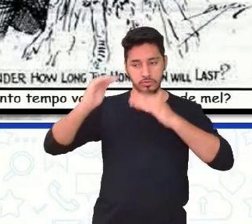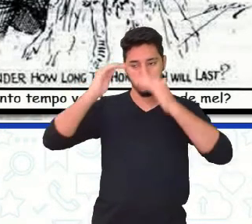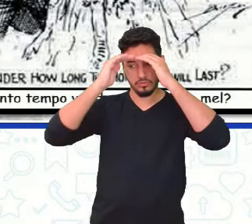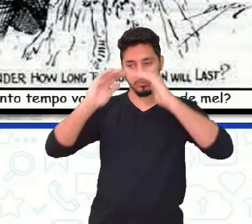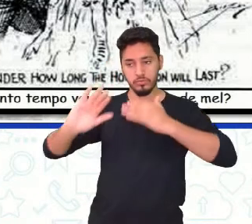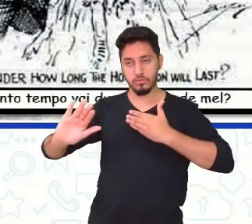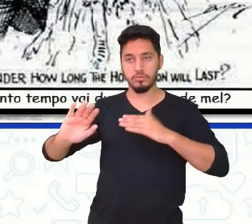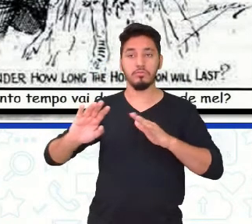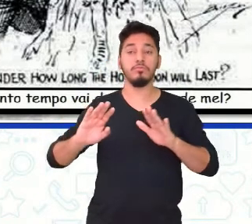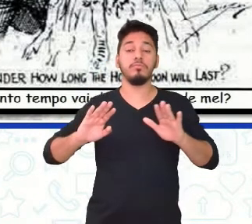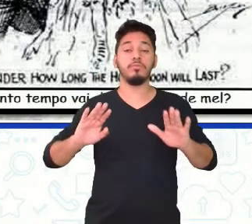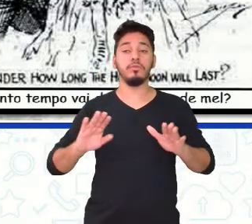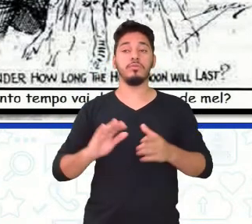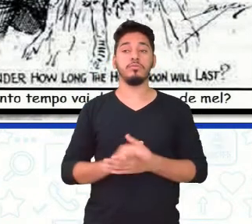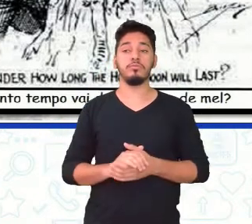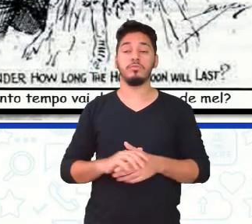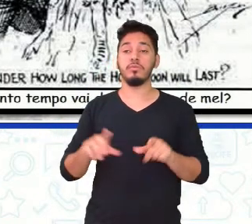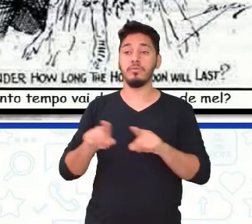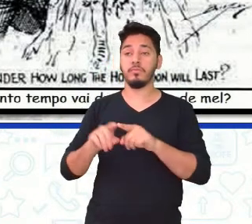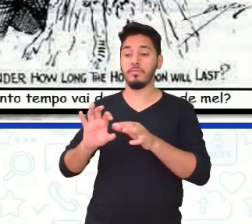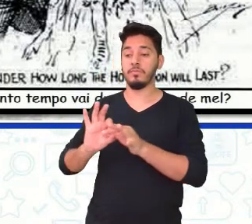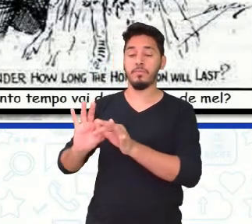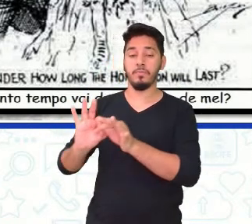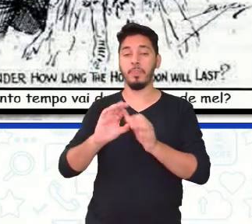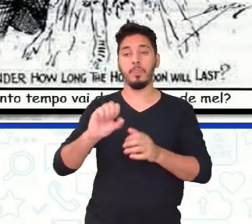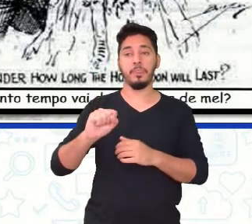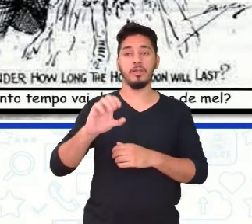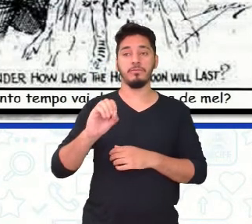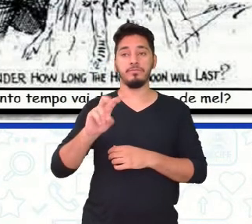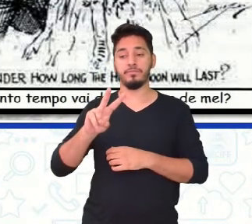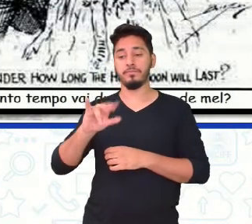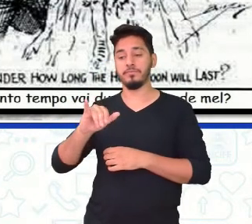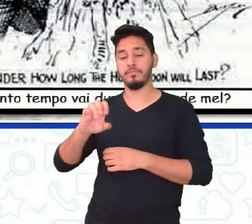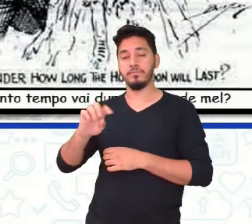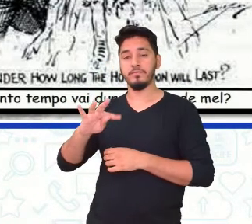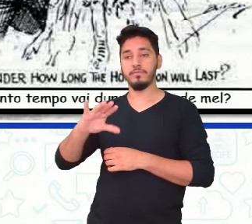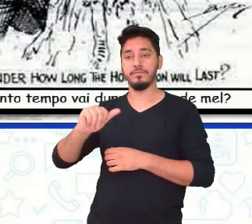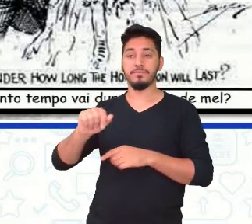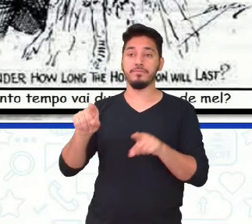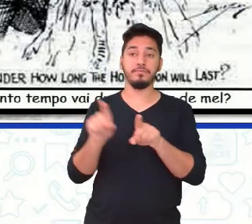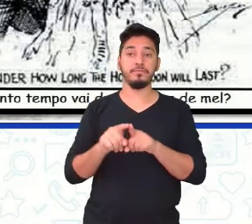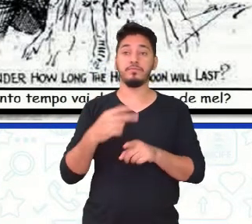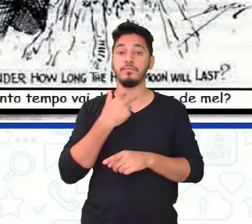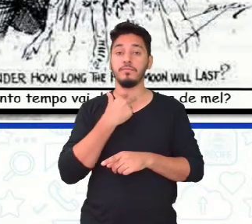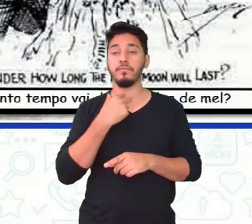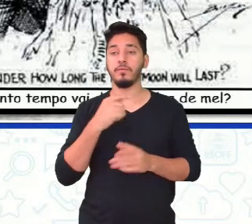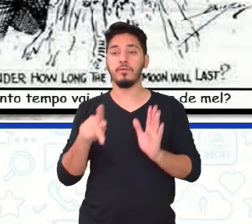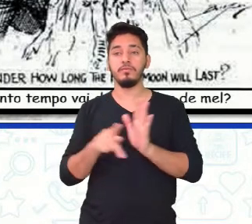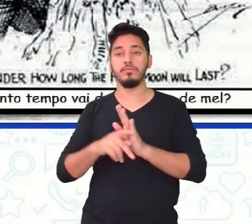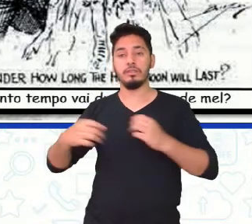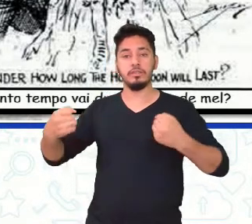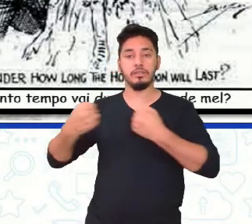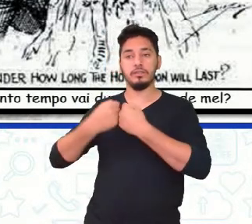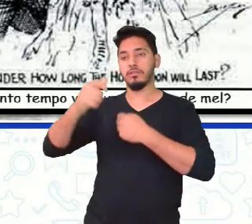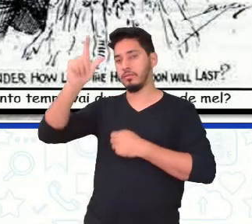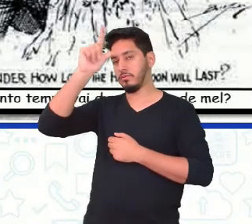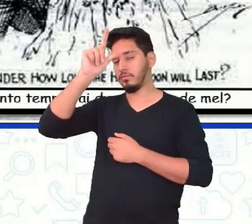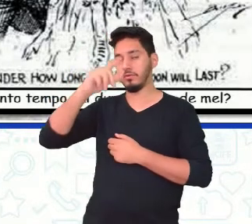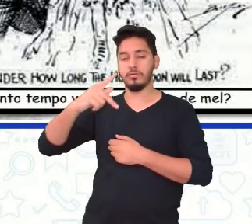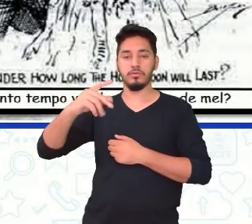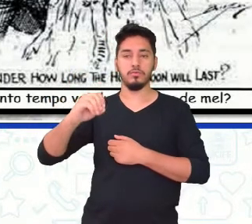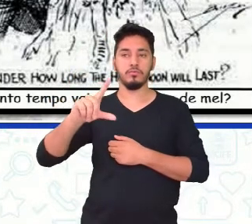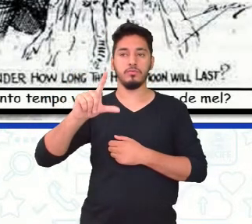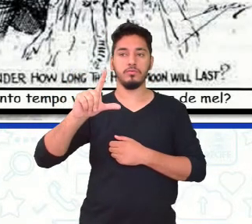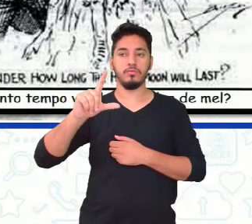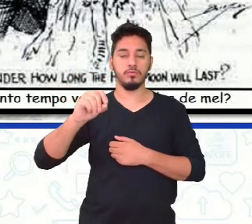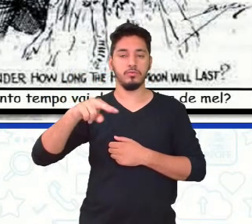ó, também a União Soviética ela não poderia, né, não iria reagir a uma agressão alemã à Polônia, e